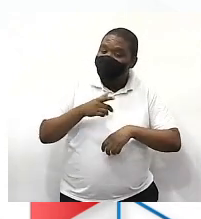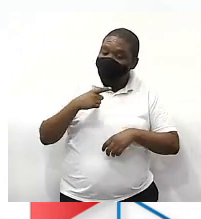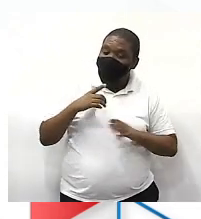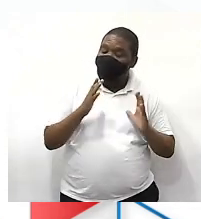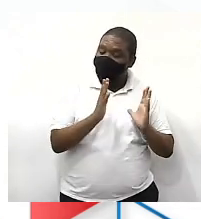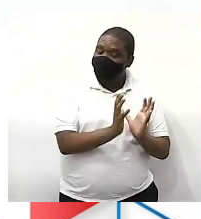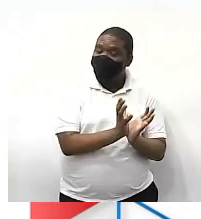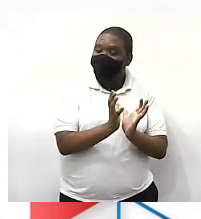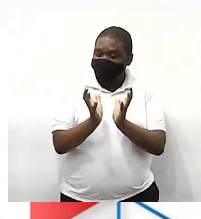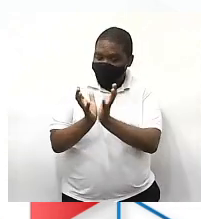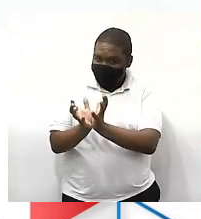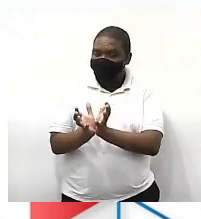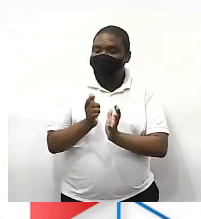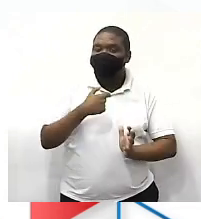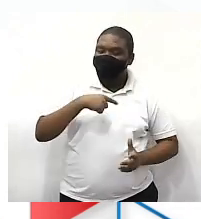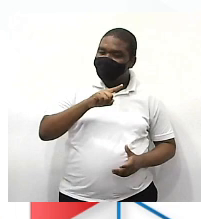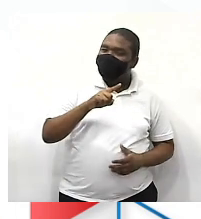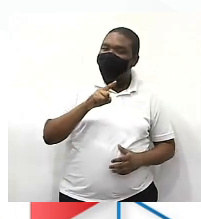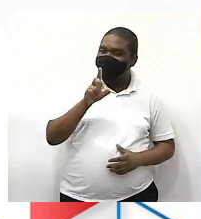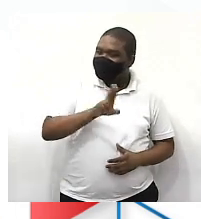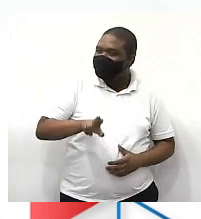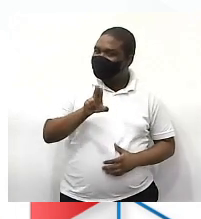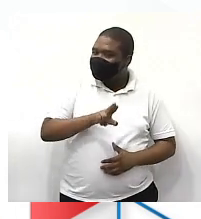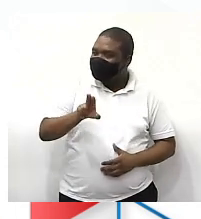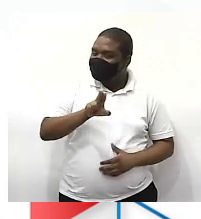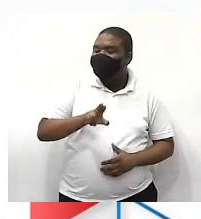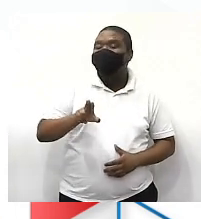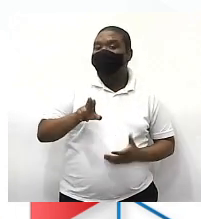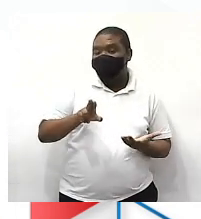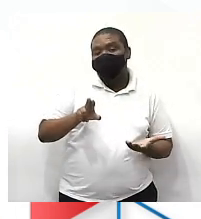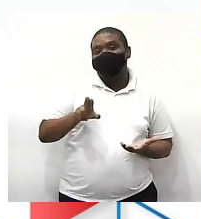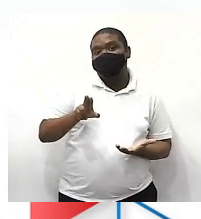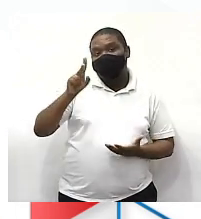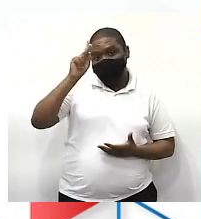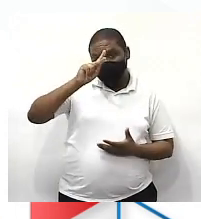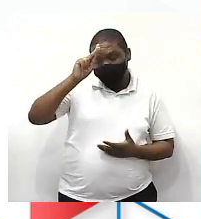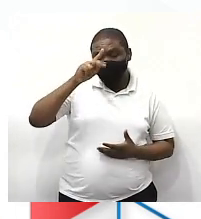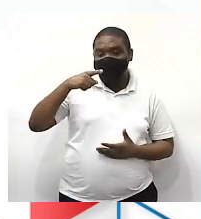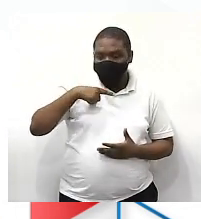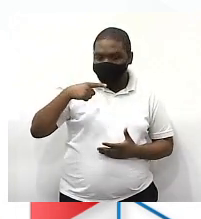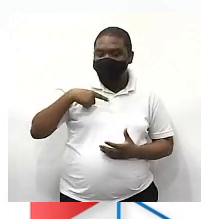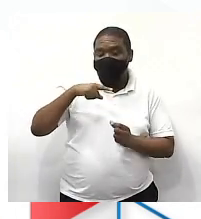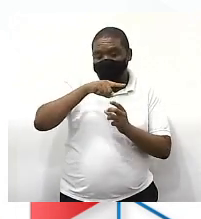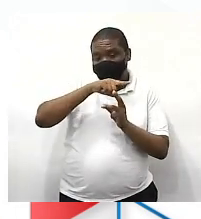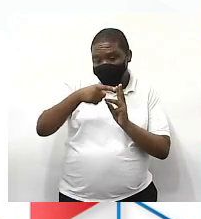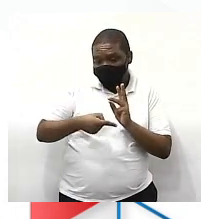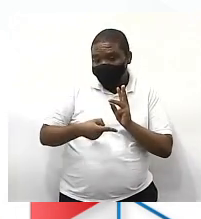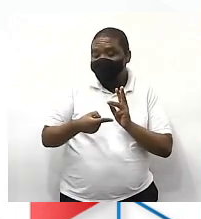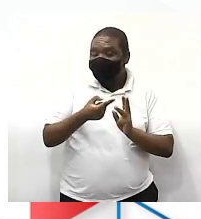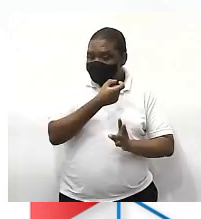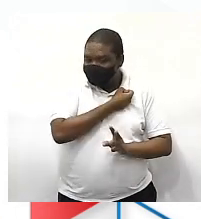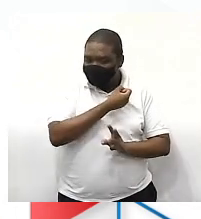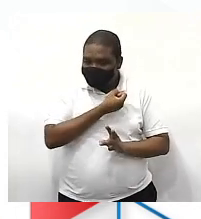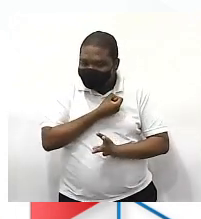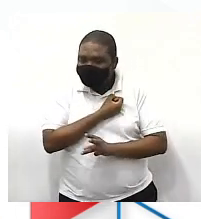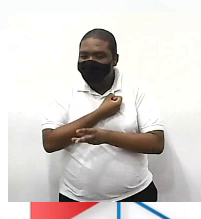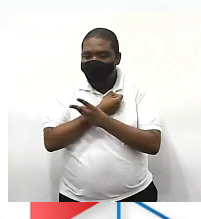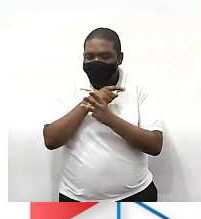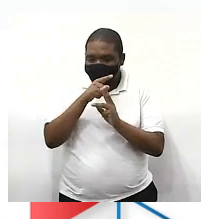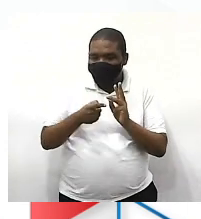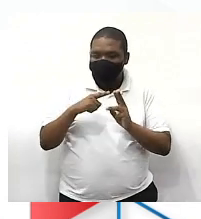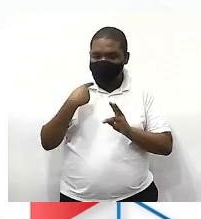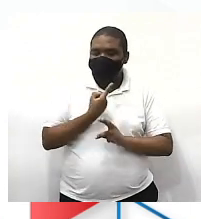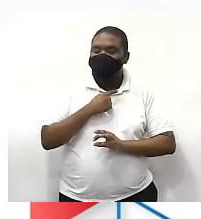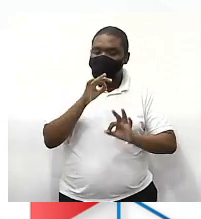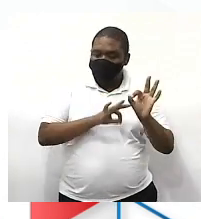vou trabalhar com, lembrando que eu vou ter 3 algarismos por classe, nós vamos montar. Então,